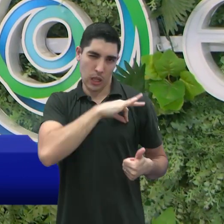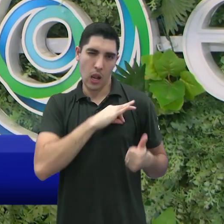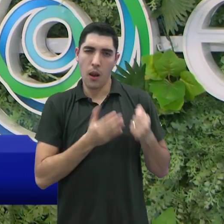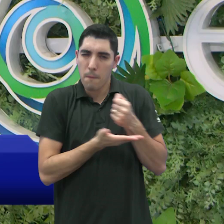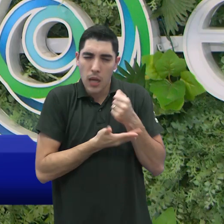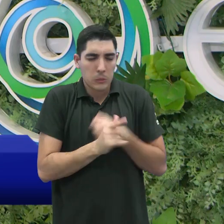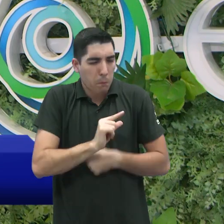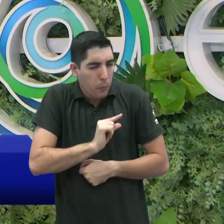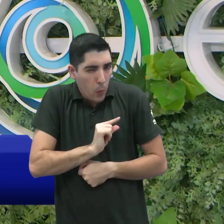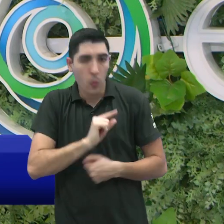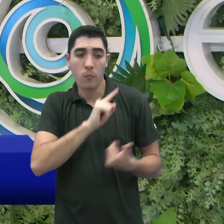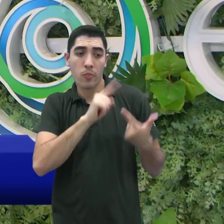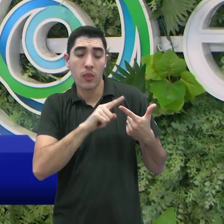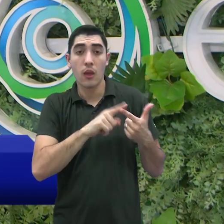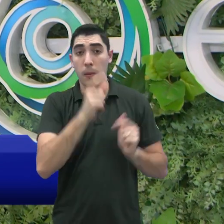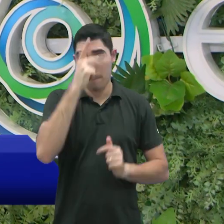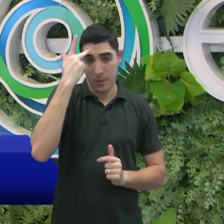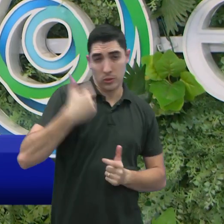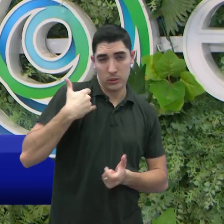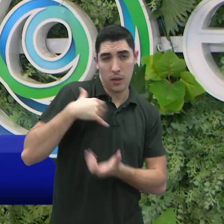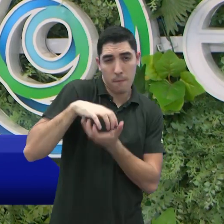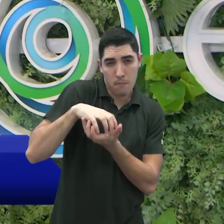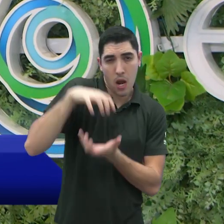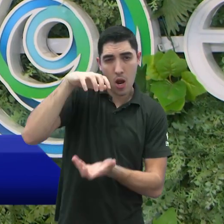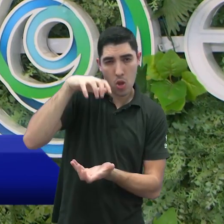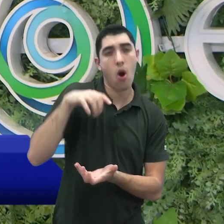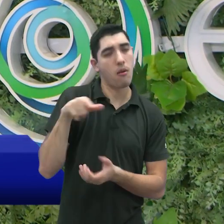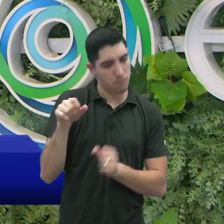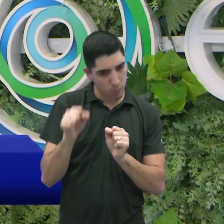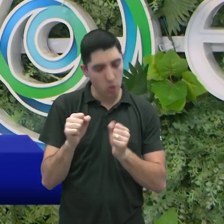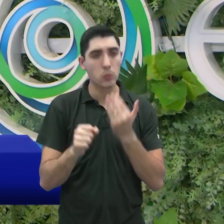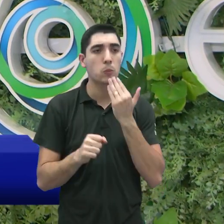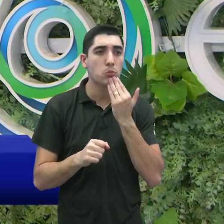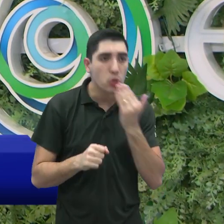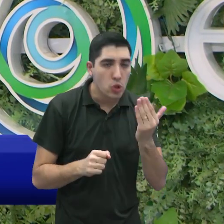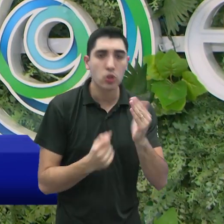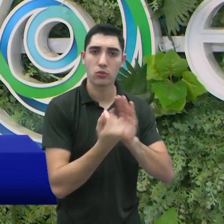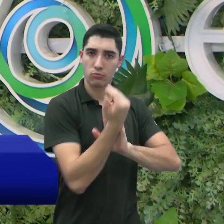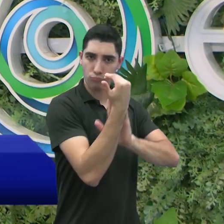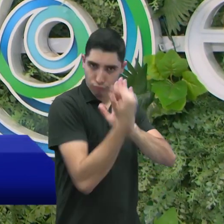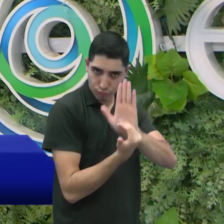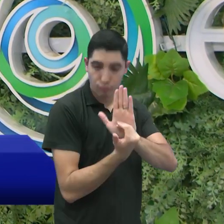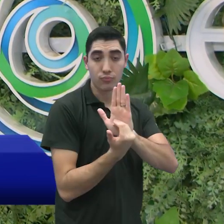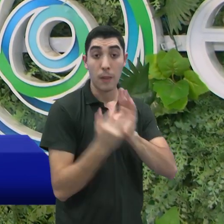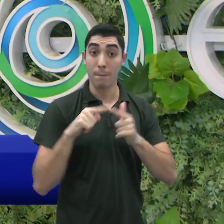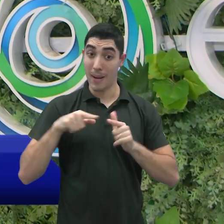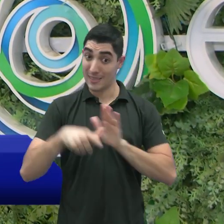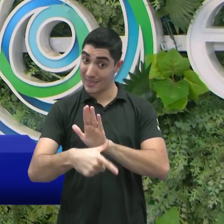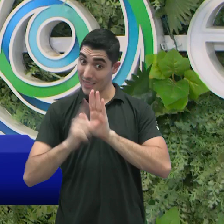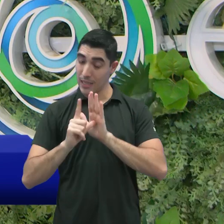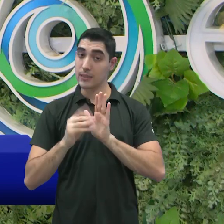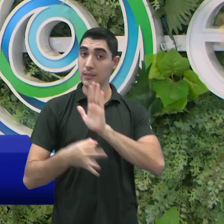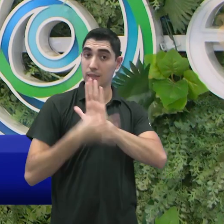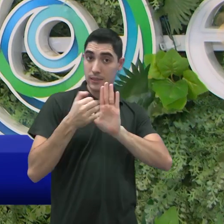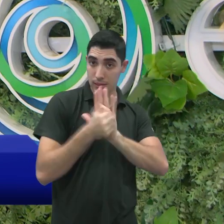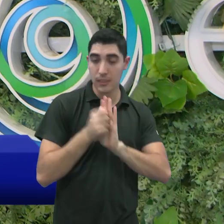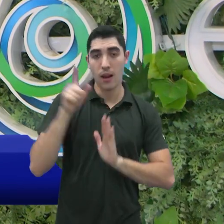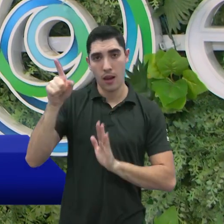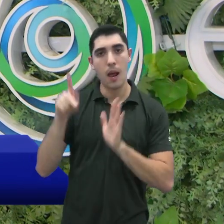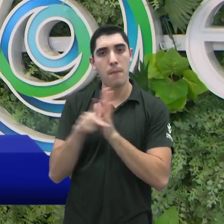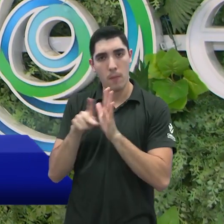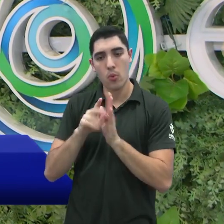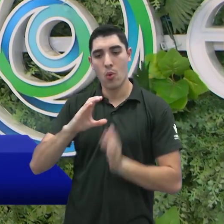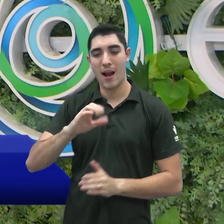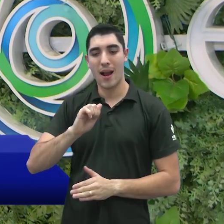um benefício de prestação continuada, que eles também poderiam ter desde que estejam vinculados ao CAD único. Indígenas